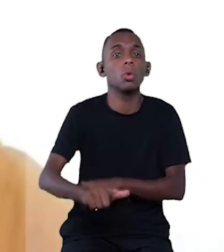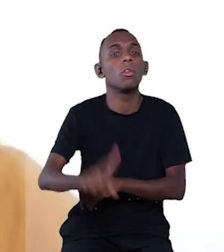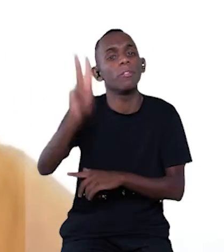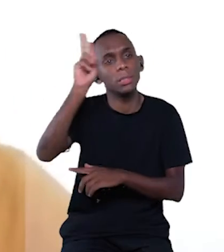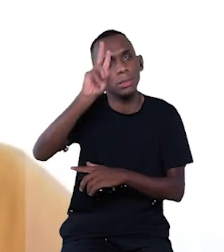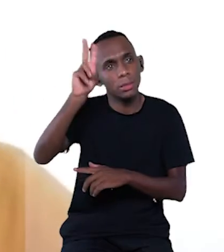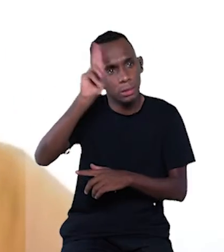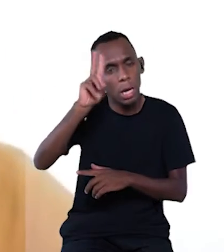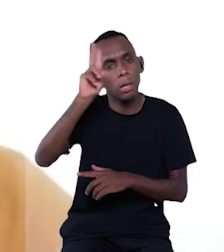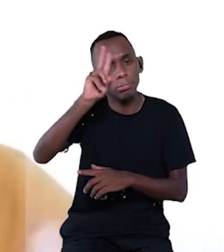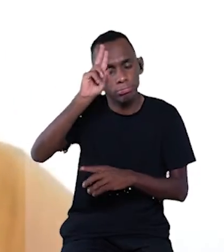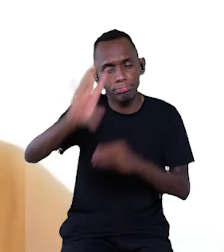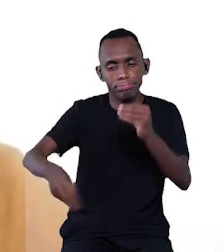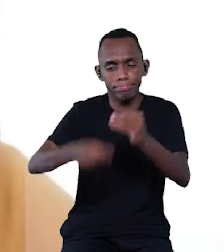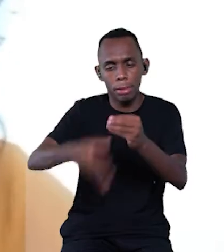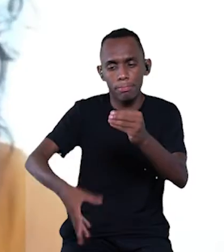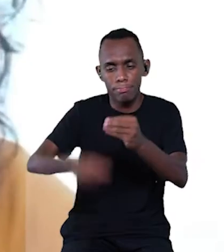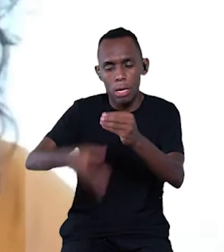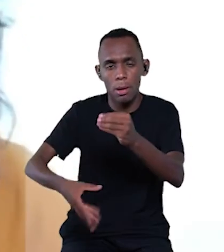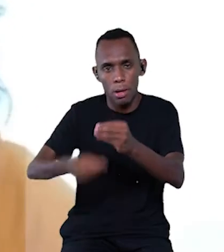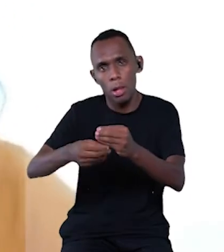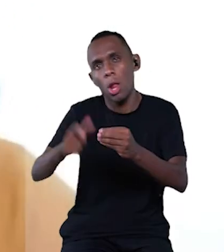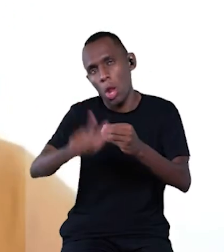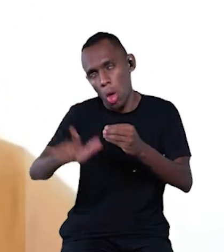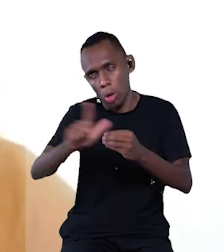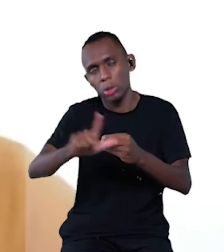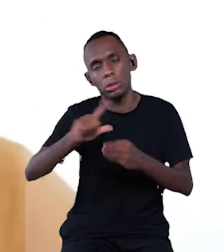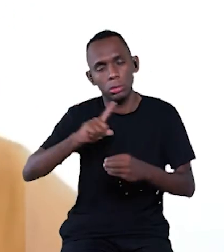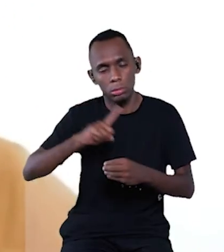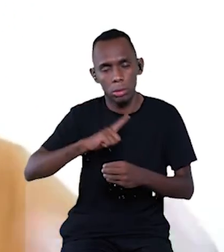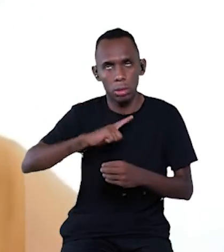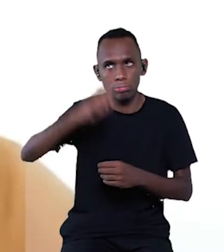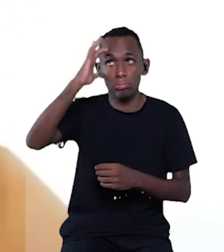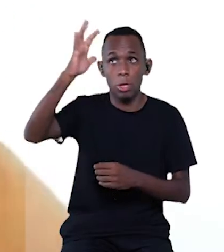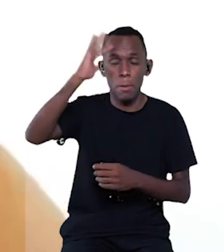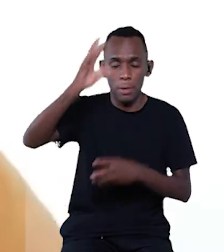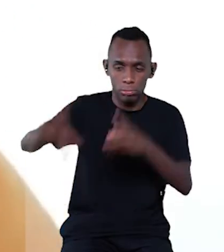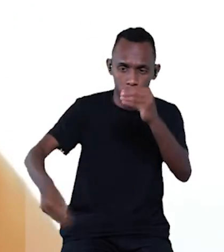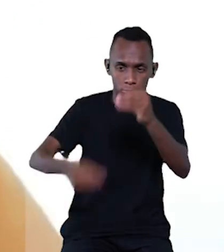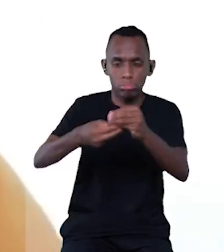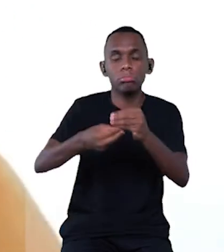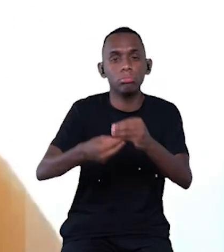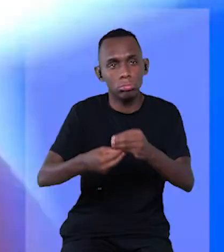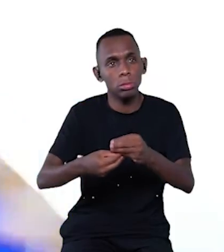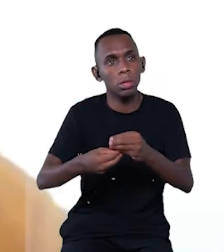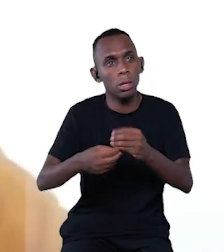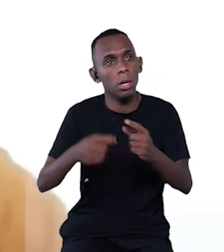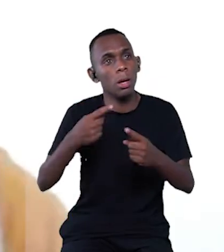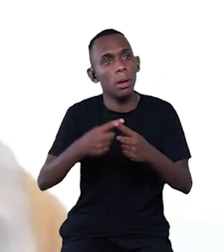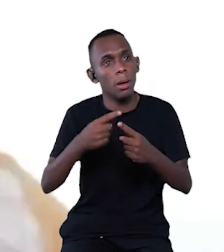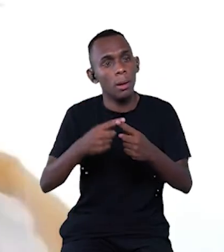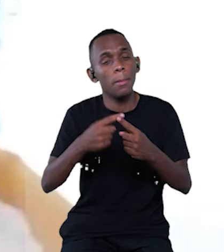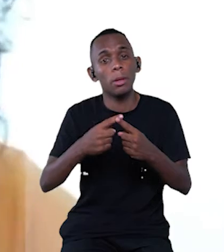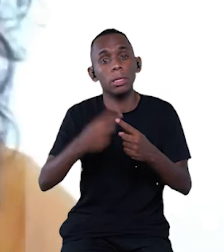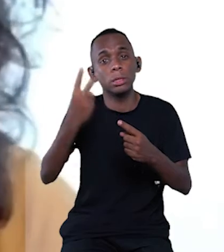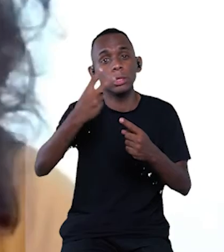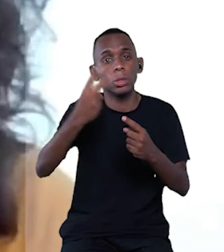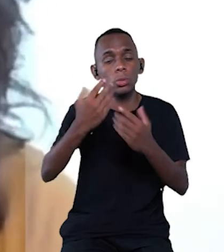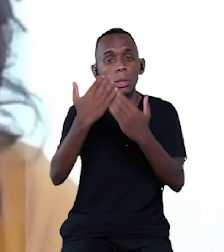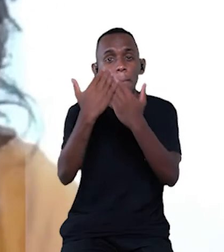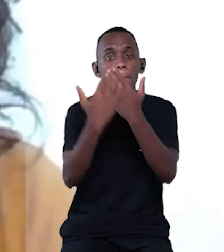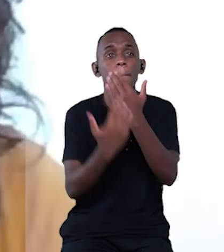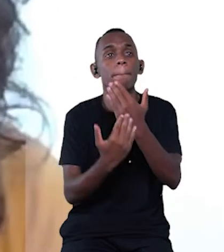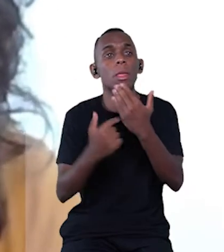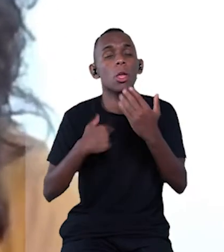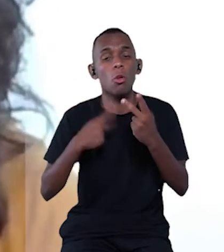história e tem um quê, né, de ficcionalização. Tanto é que na contracapa do